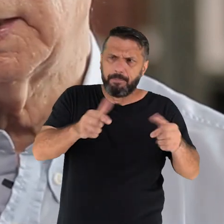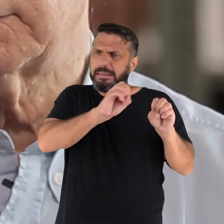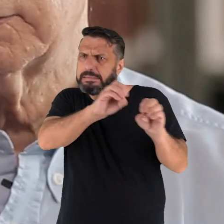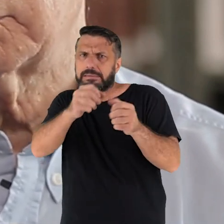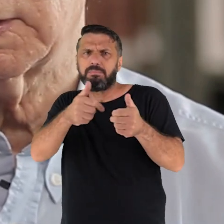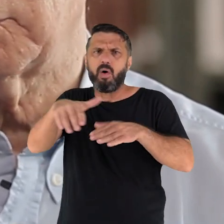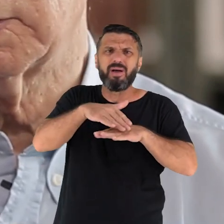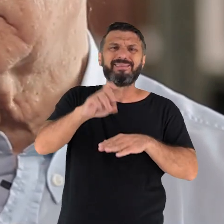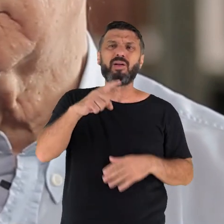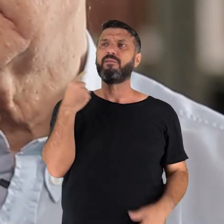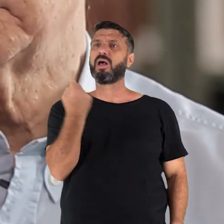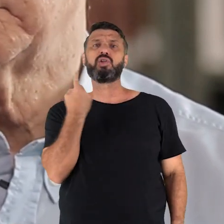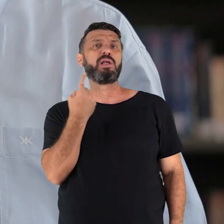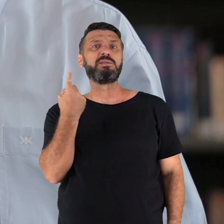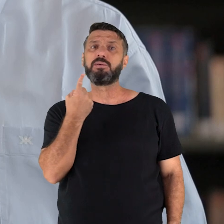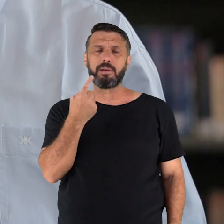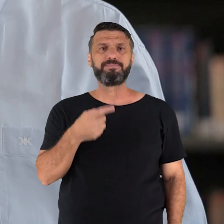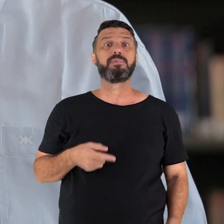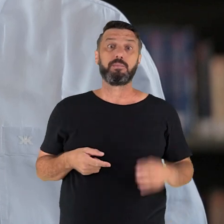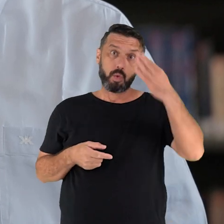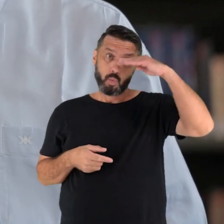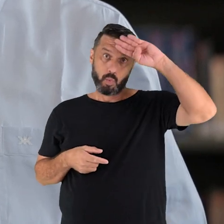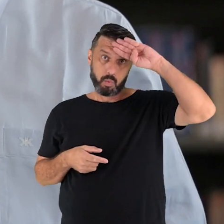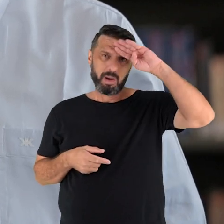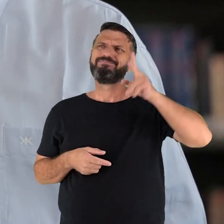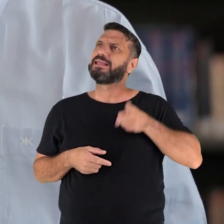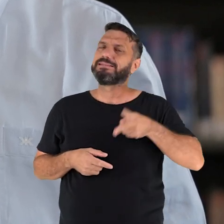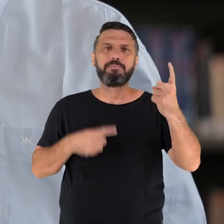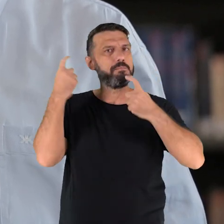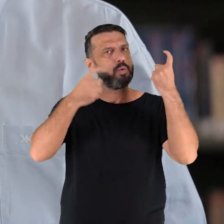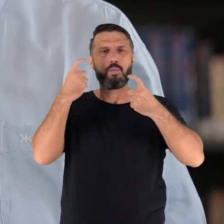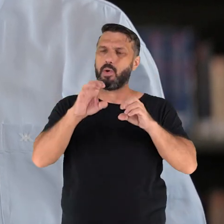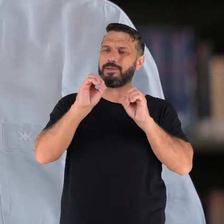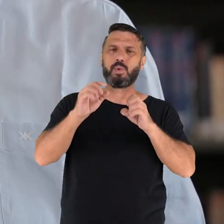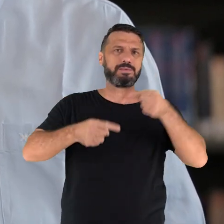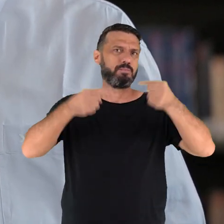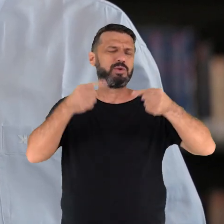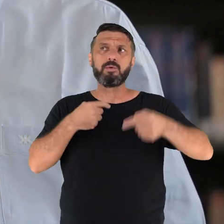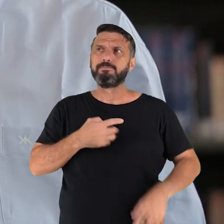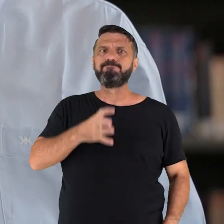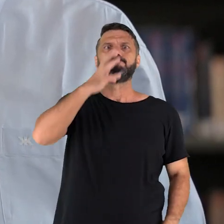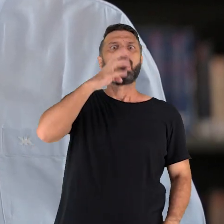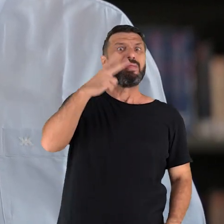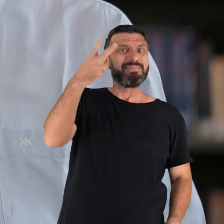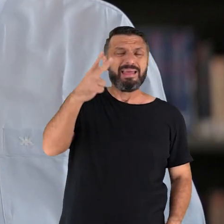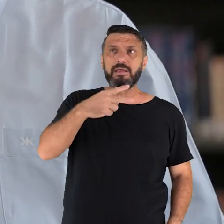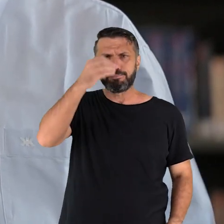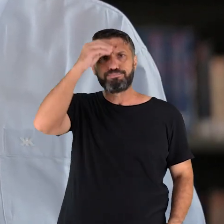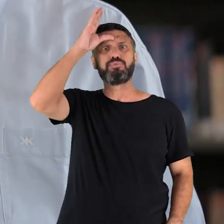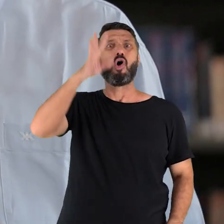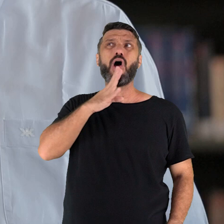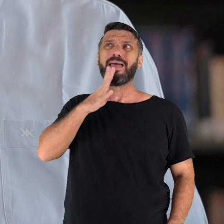vez mais a gente vai estar falando sozinho. Cuba sempre se preocupou com a educação política. É muito impressionante o nível